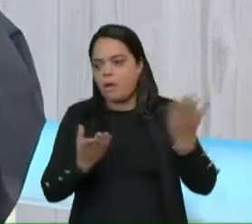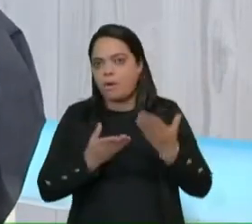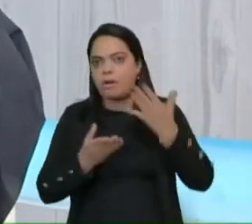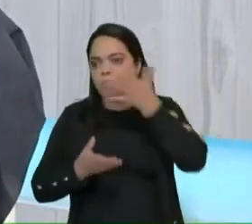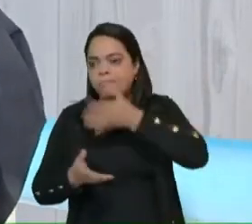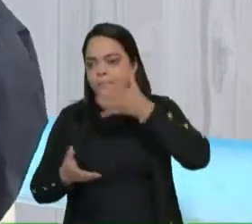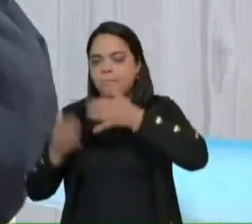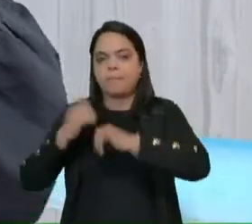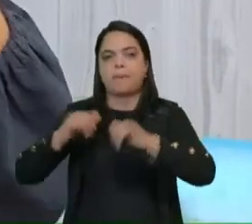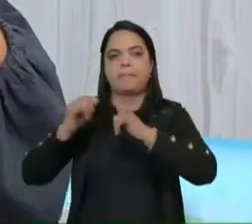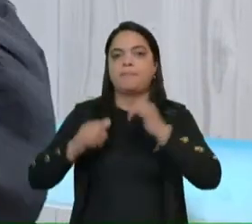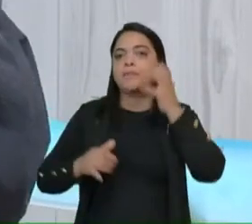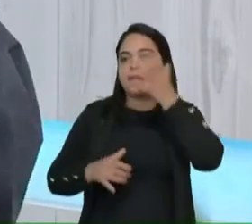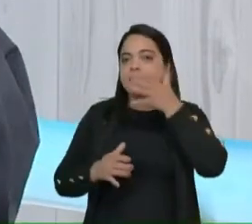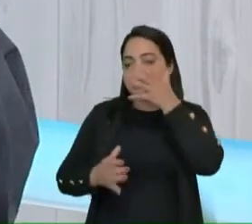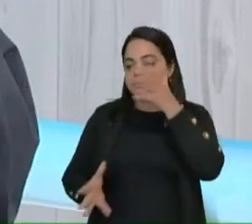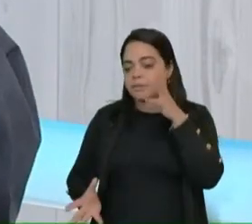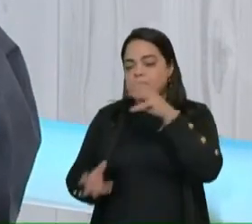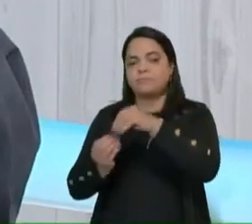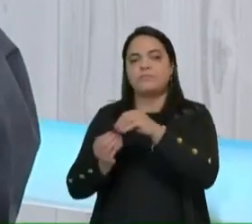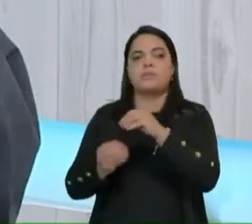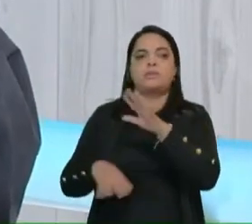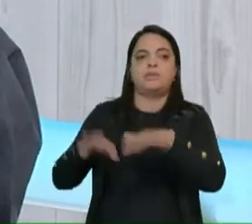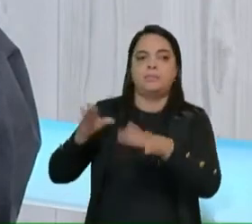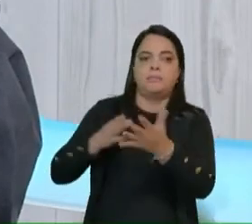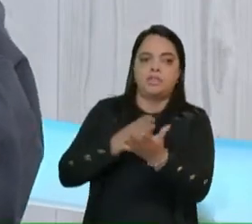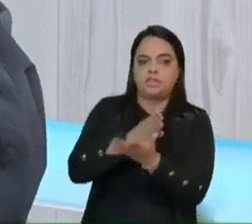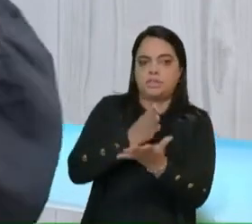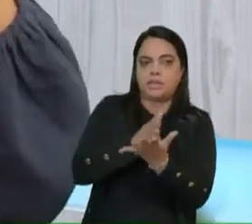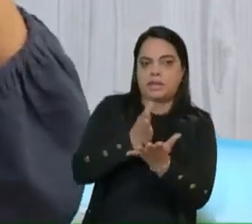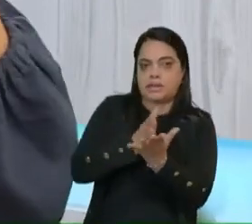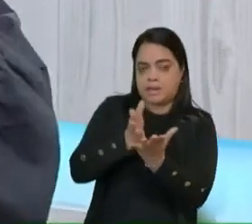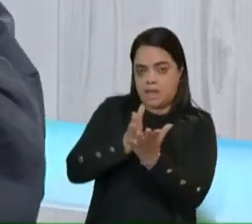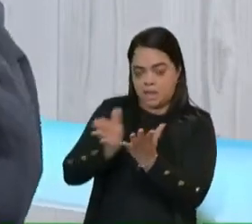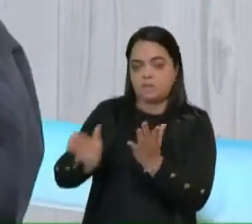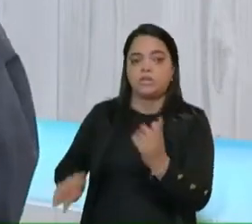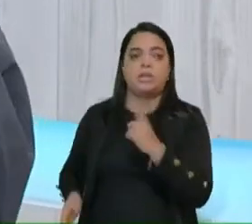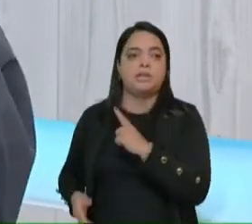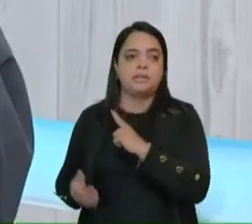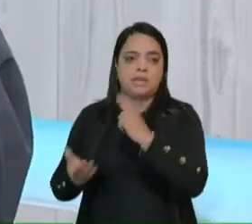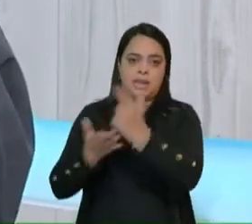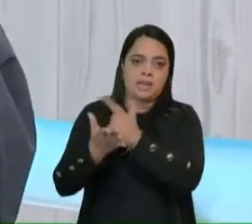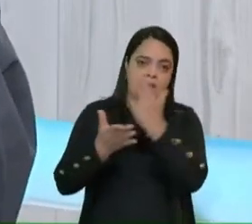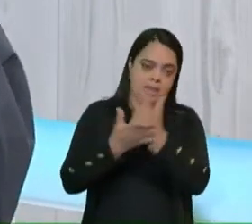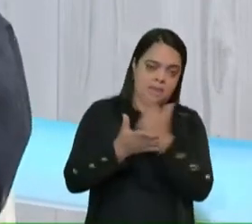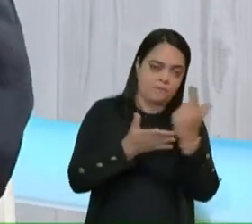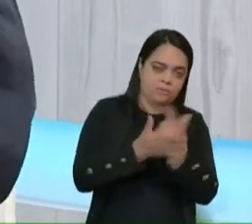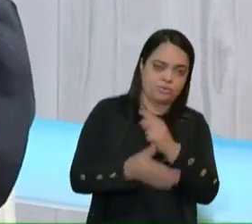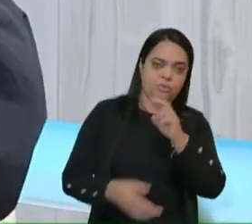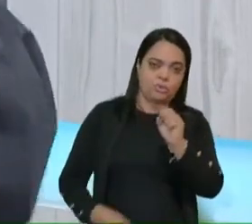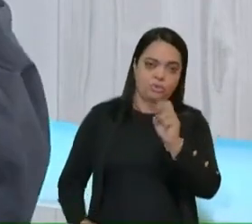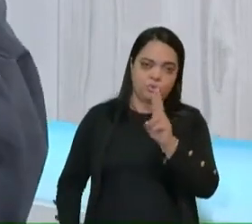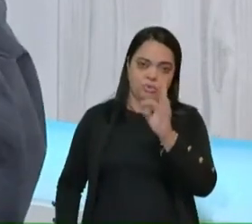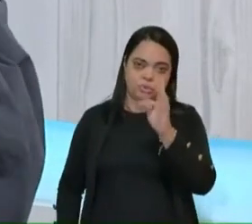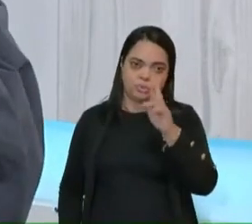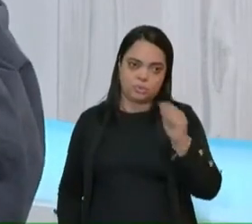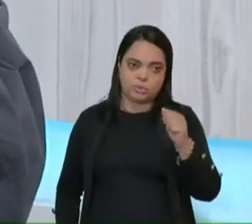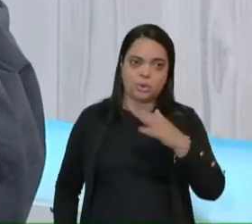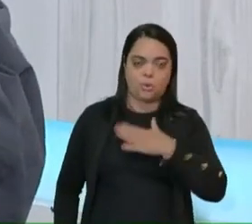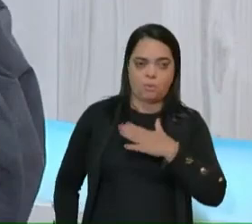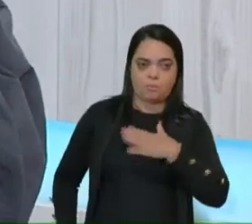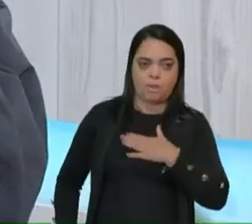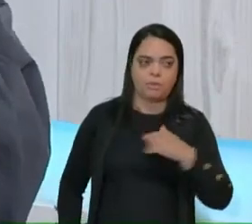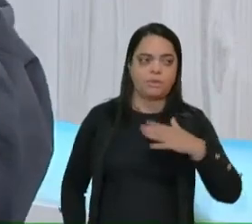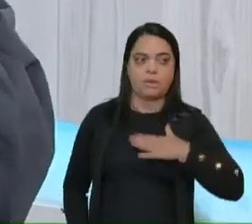compiladas Então dependendo da linhagem né a gente tem os livros de sutra né o meu por exemplo fica dentro da minha